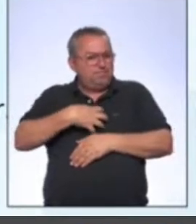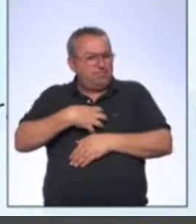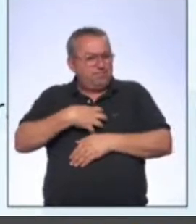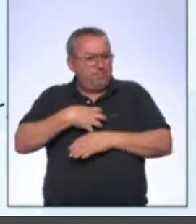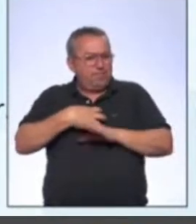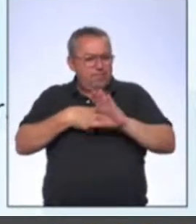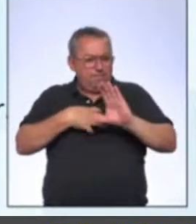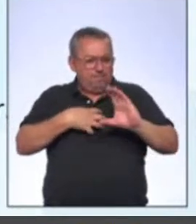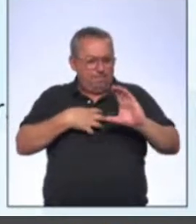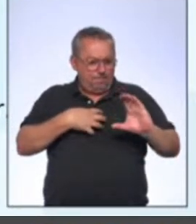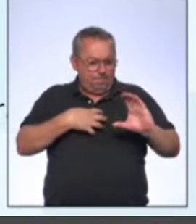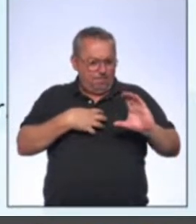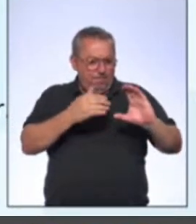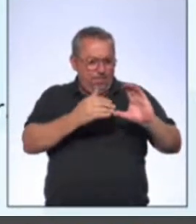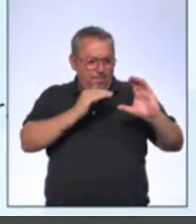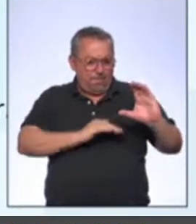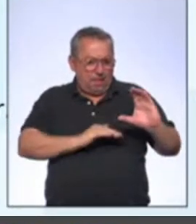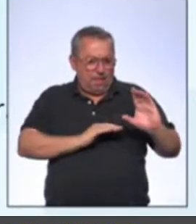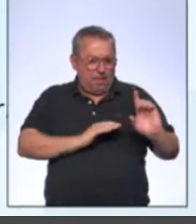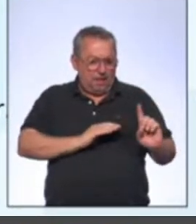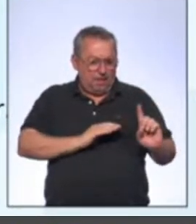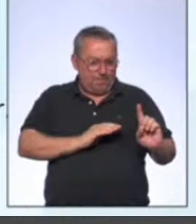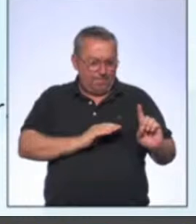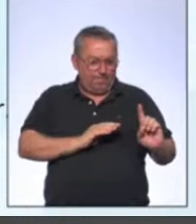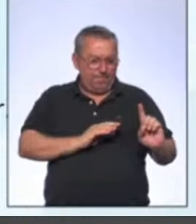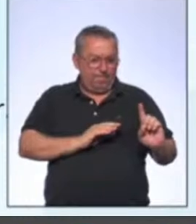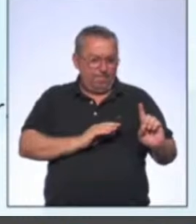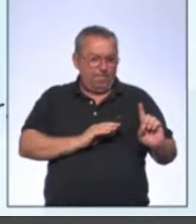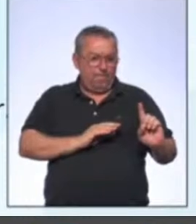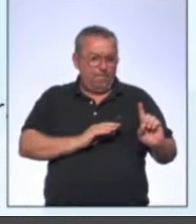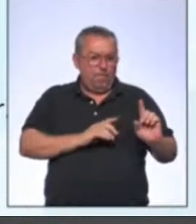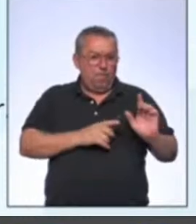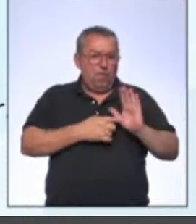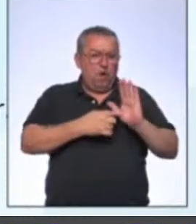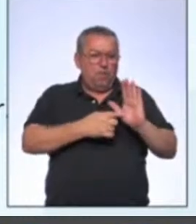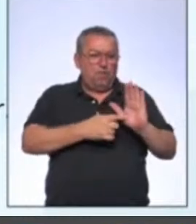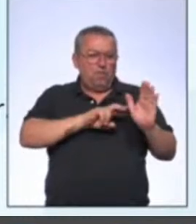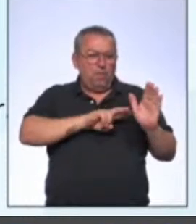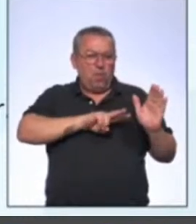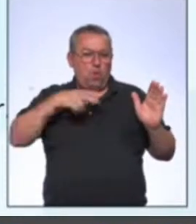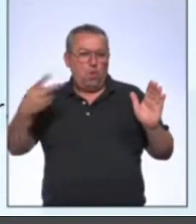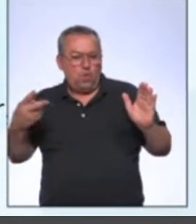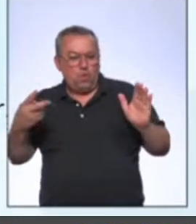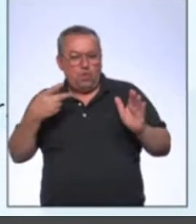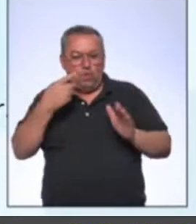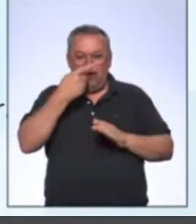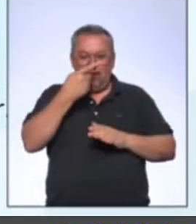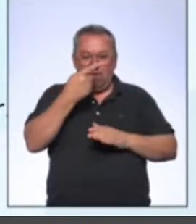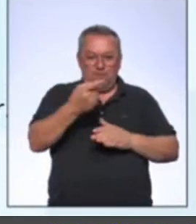ela reservada, vamos ver a D, se pode ser a D. Demonstrar o contrário do que se quis dizer.